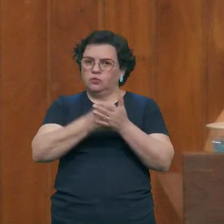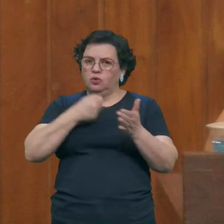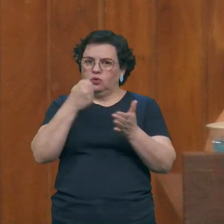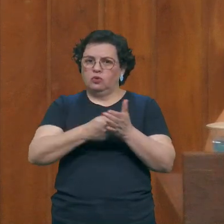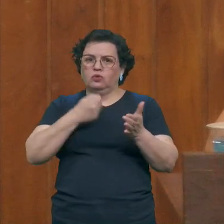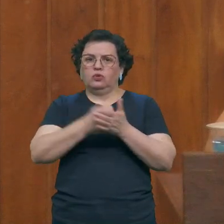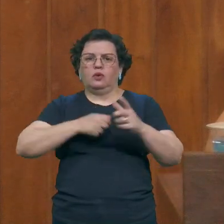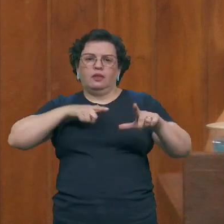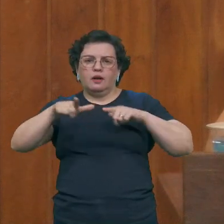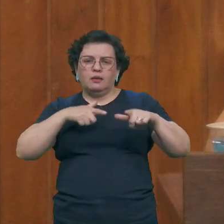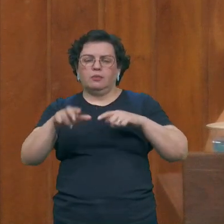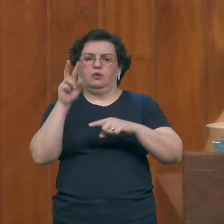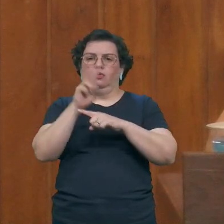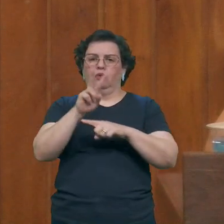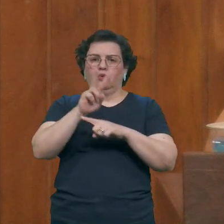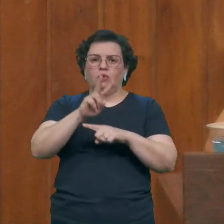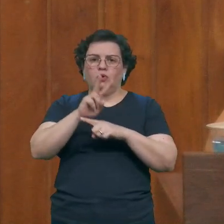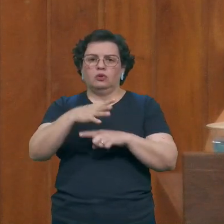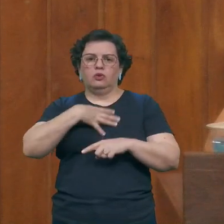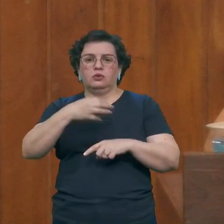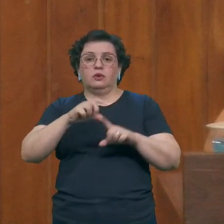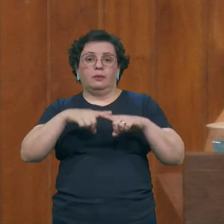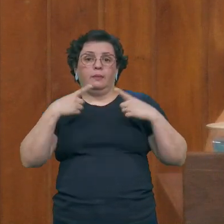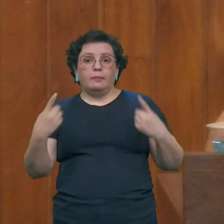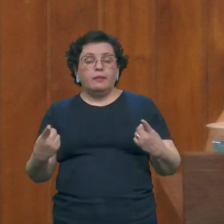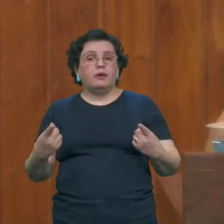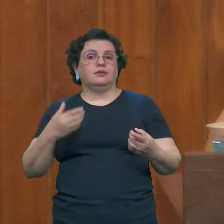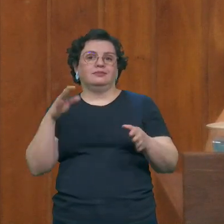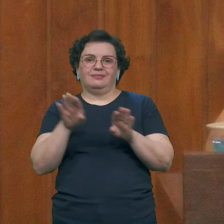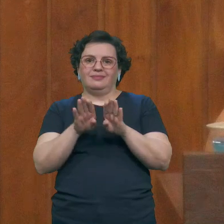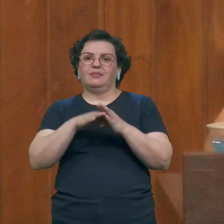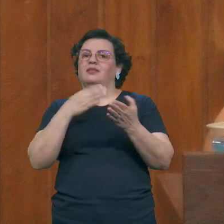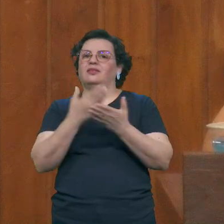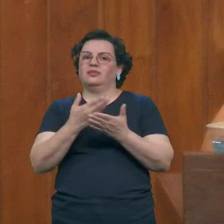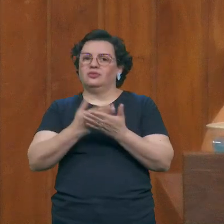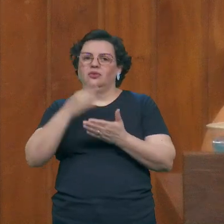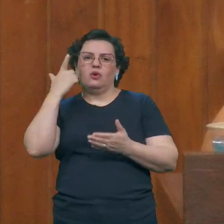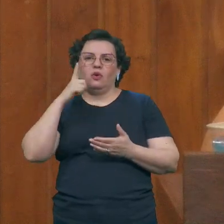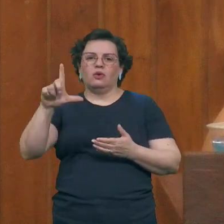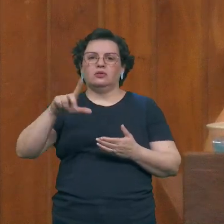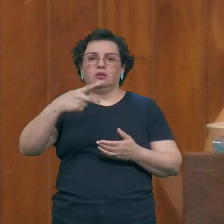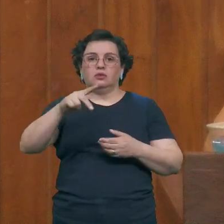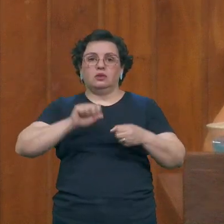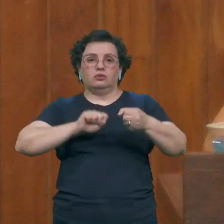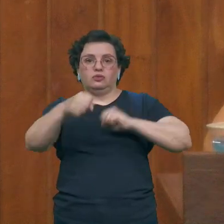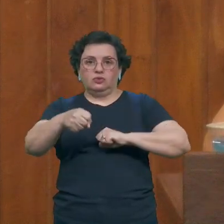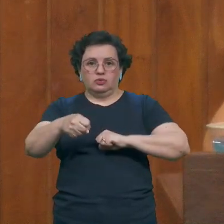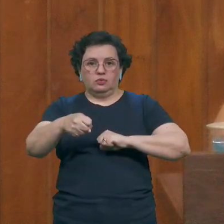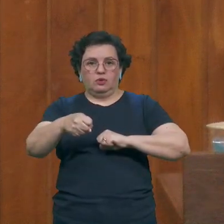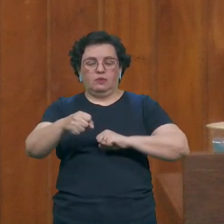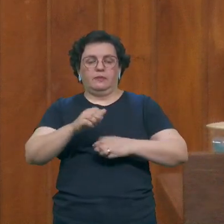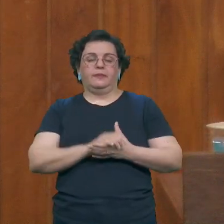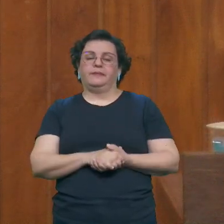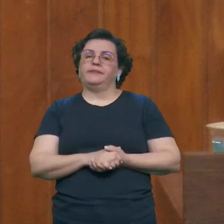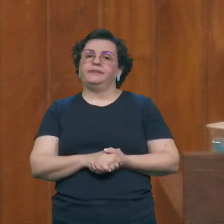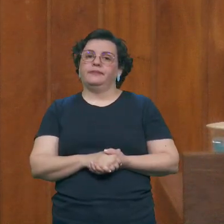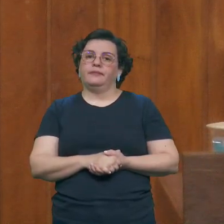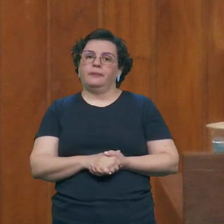a sol e ainda encontrou disposição para estudar e conseguiu seu diploma, tão sonhado diploma.